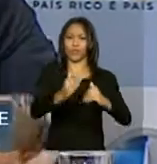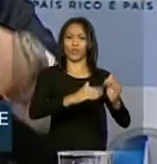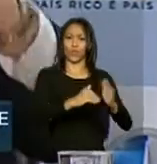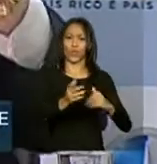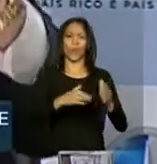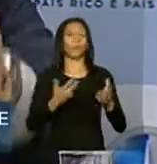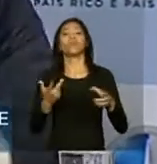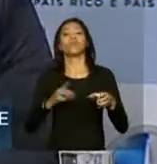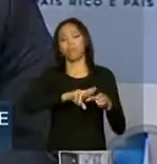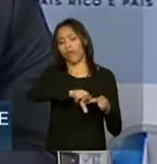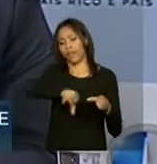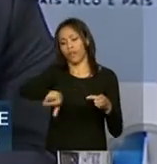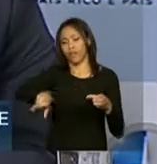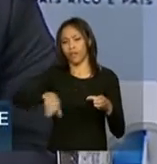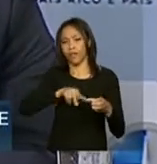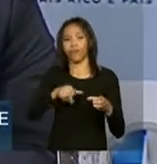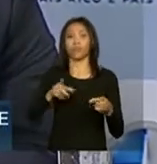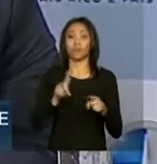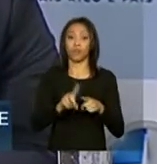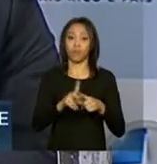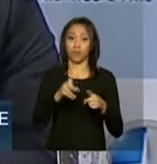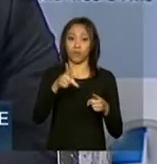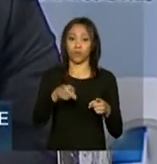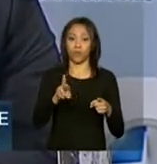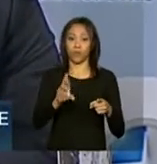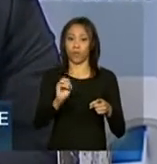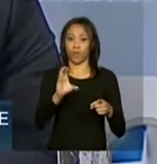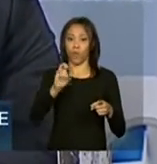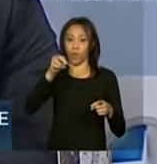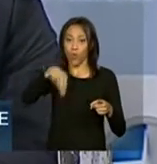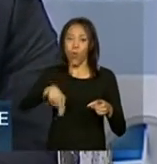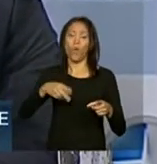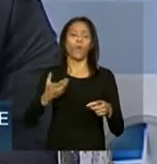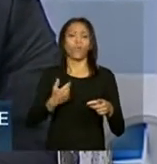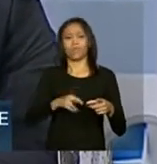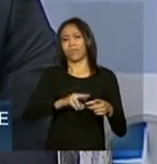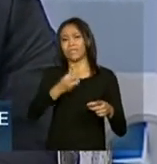das operadoras, de todos os órgãos de defesa do consumidor. Foram feitas mais de